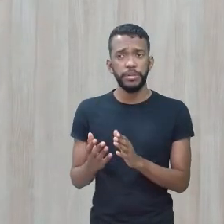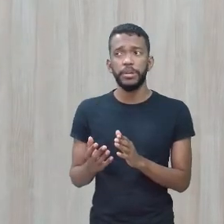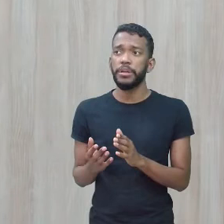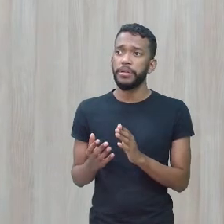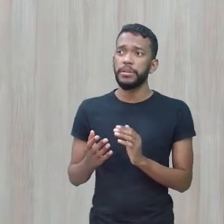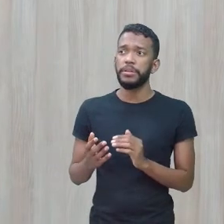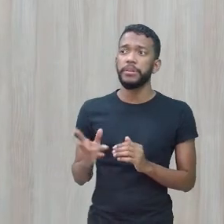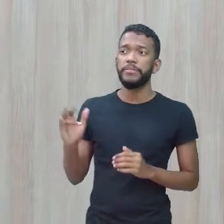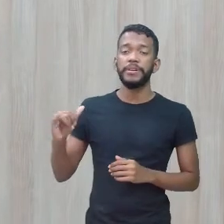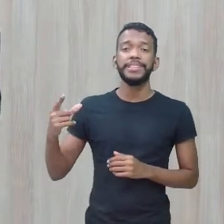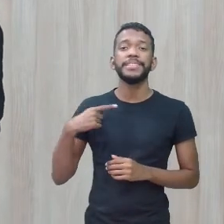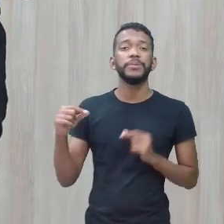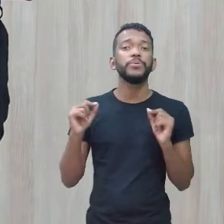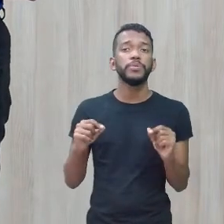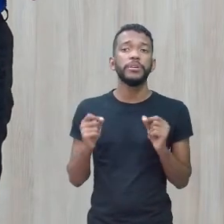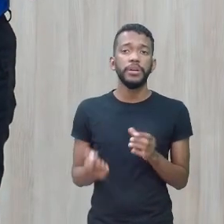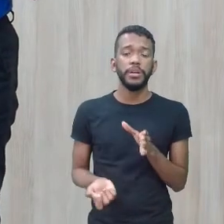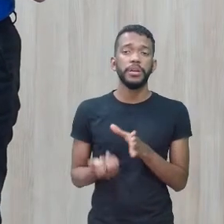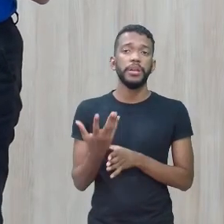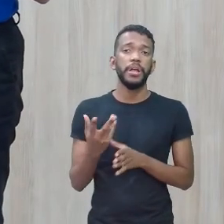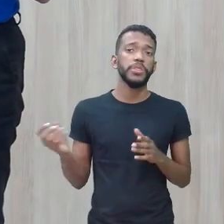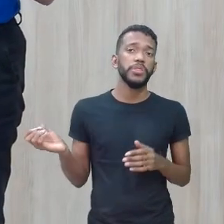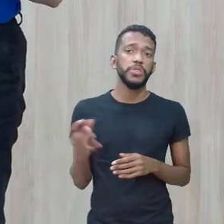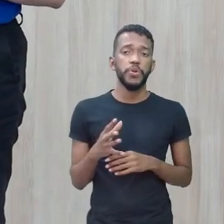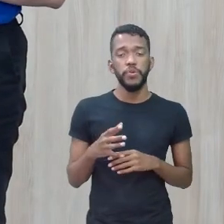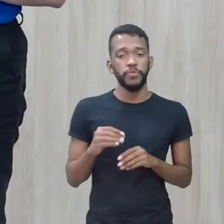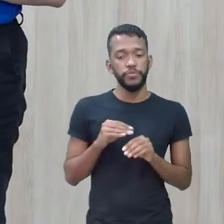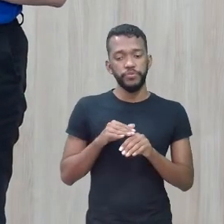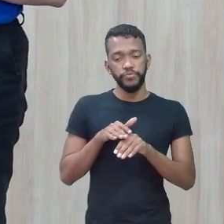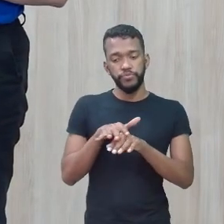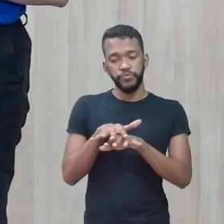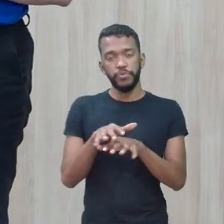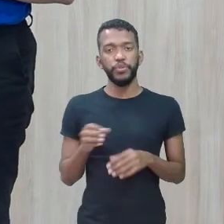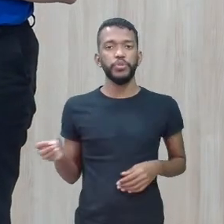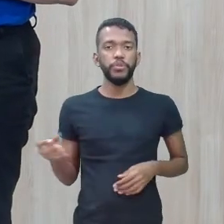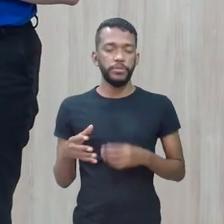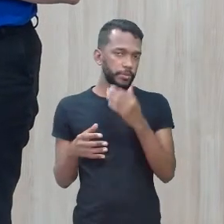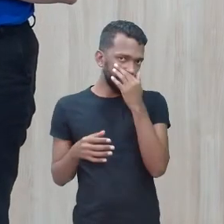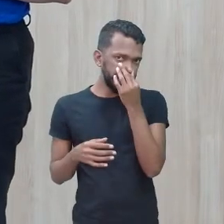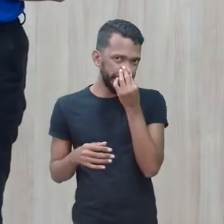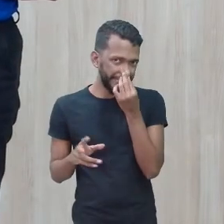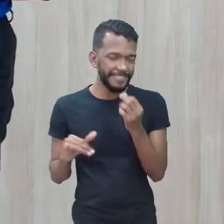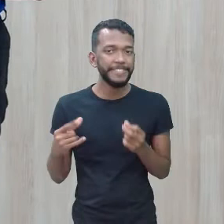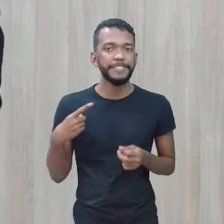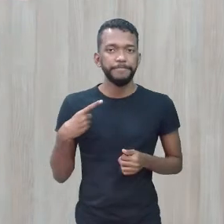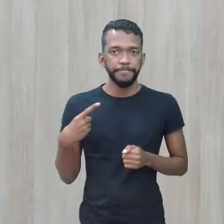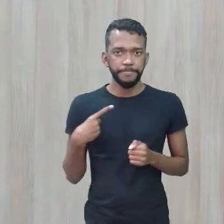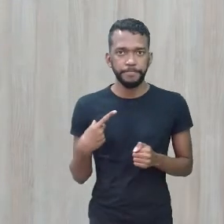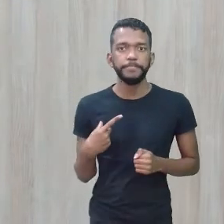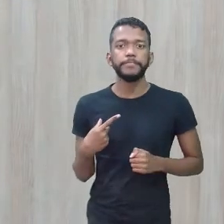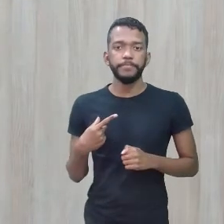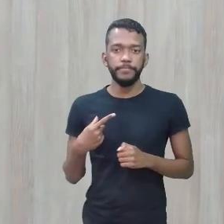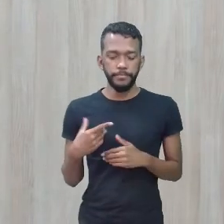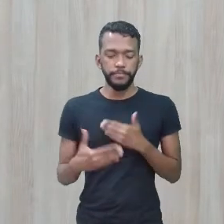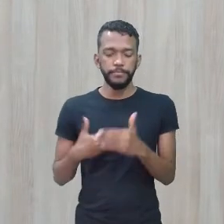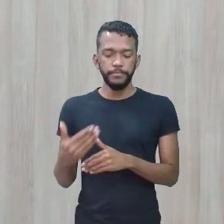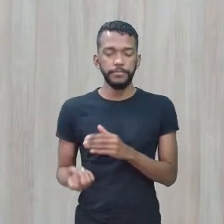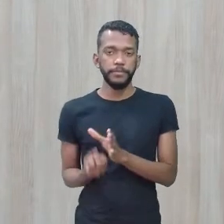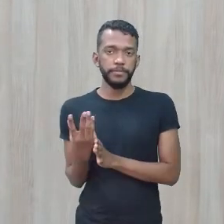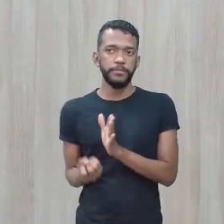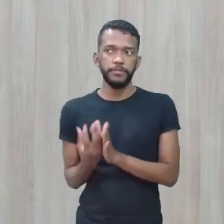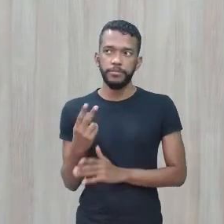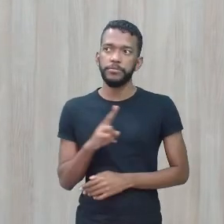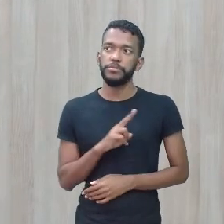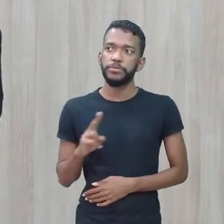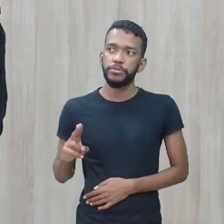reprodutoras vai dar origem a um novo ser. Um novo ser vai se formando através desses esporos